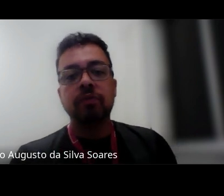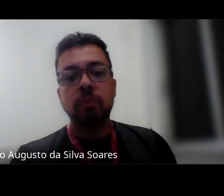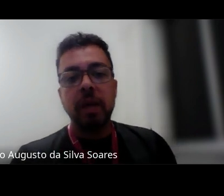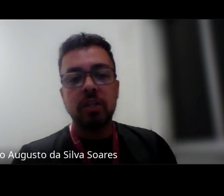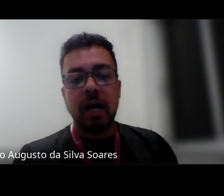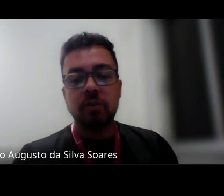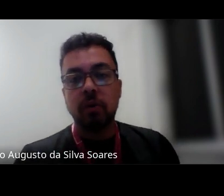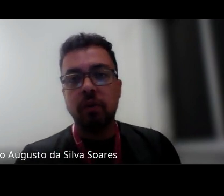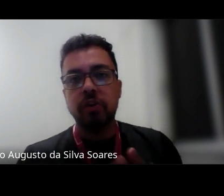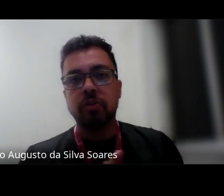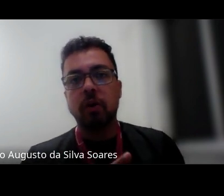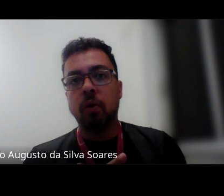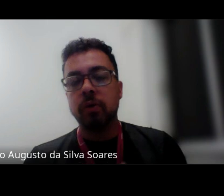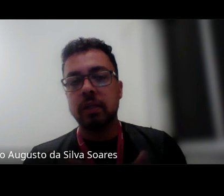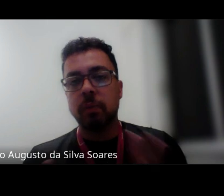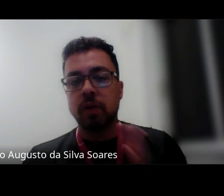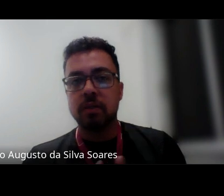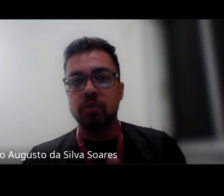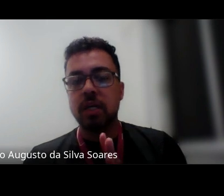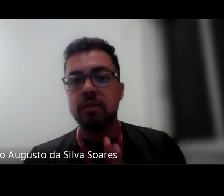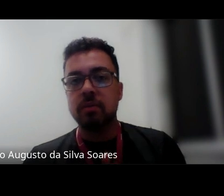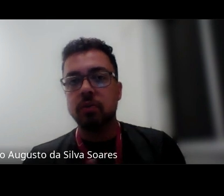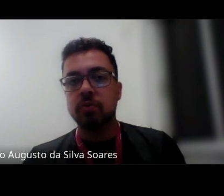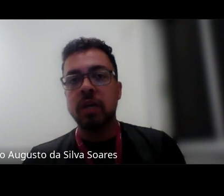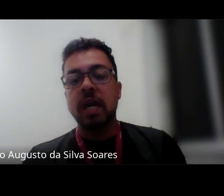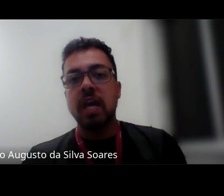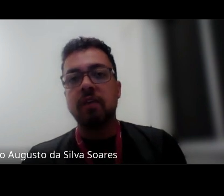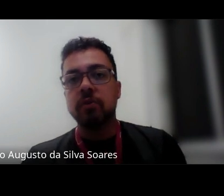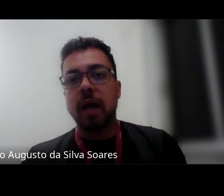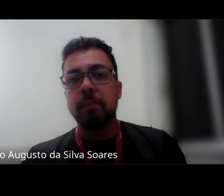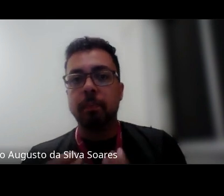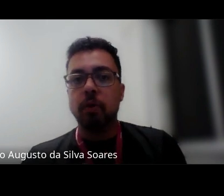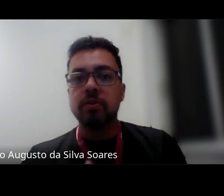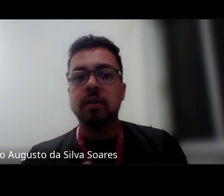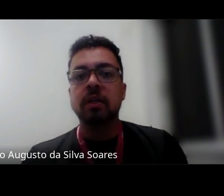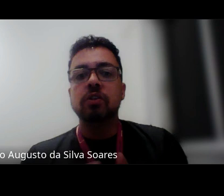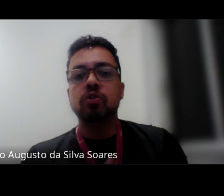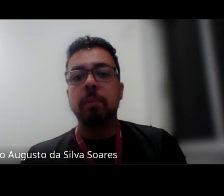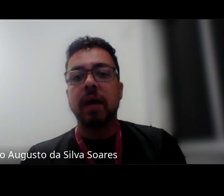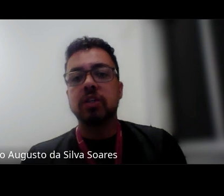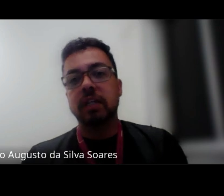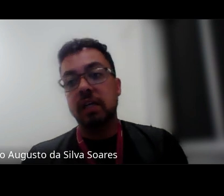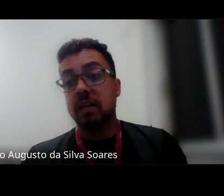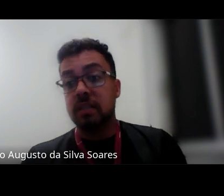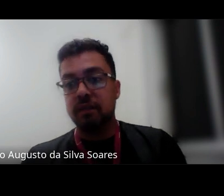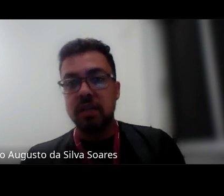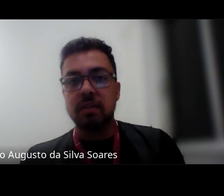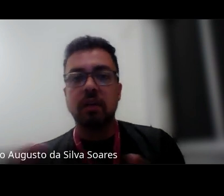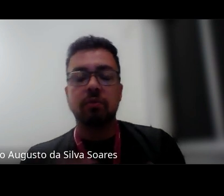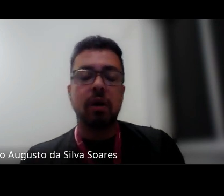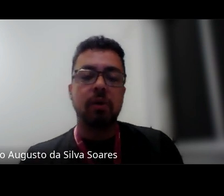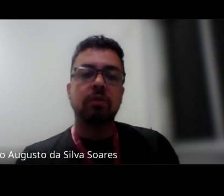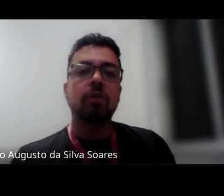um vídeo bem didático, não é um vídeo tão longo, ele tem uma duração de 15 minutos, e ele vai mostrar a proposta de uma prática